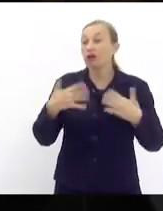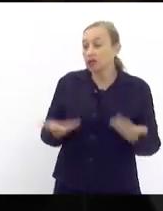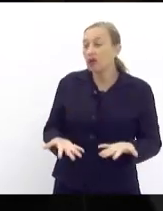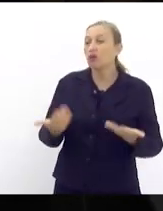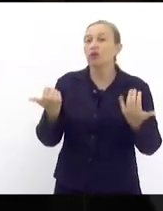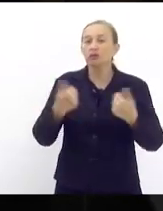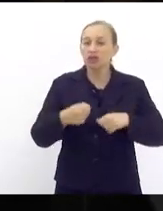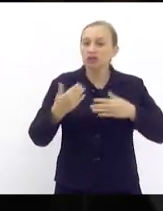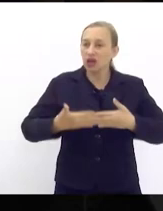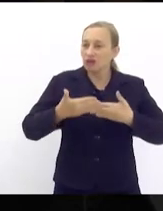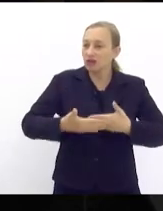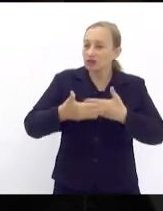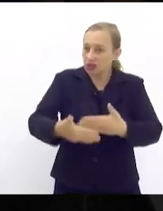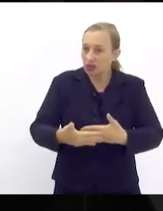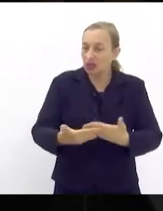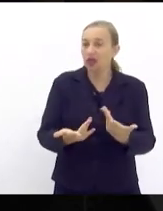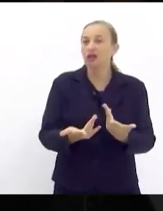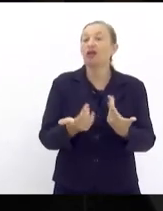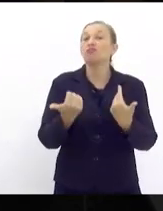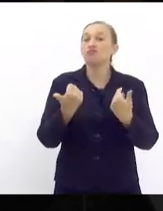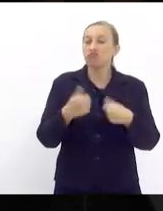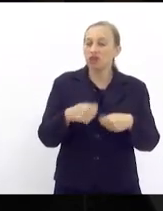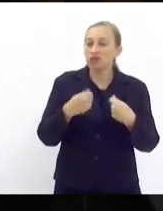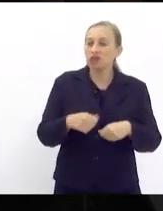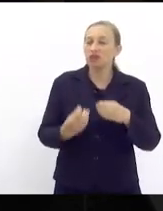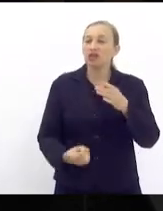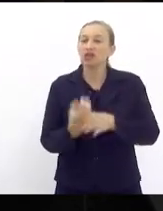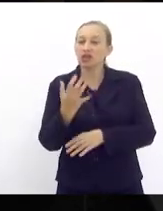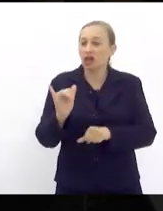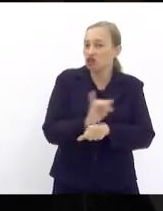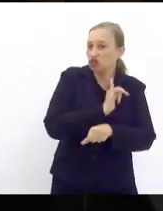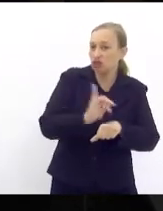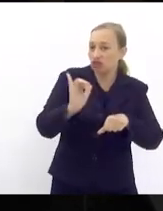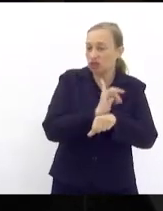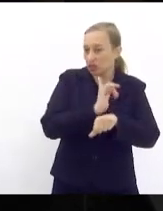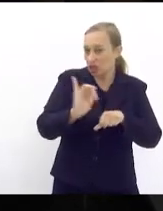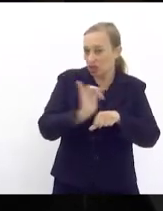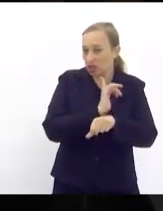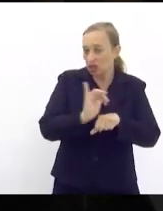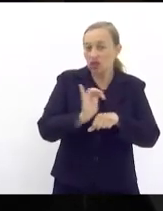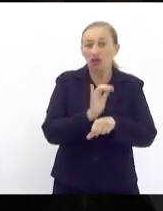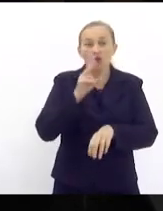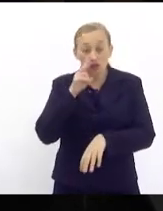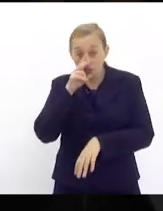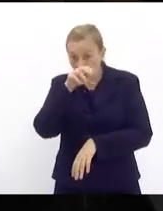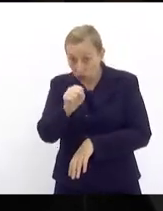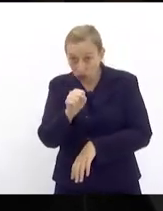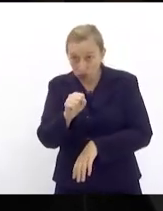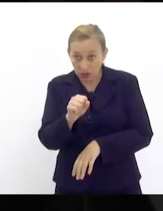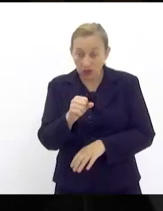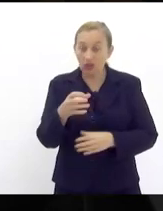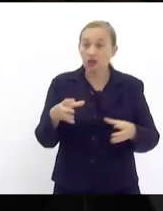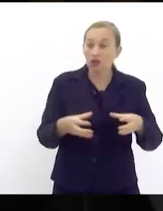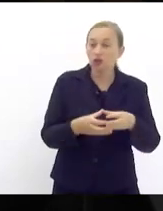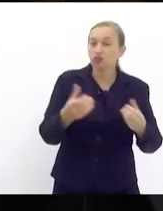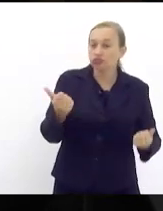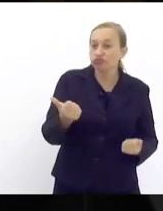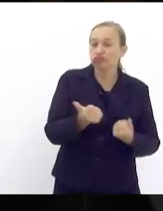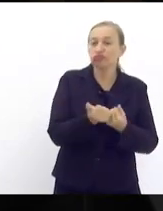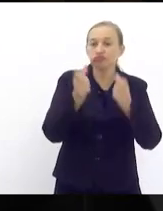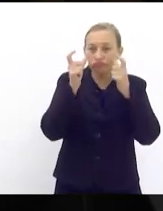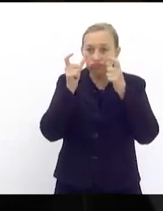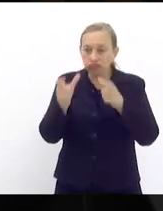precisa avançar para avançar a gente precisa construir alternativa e alternativa ou fortalecimento da rede de atenção